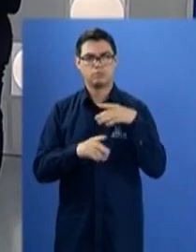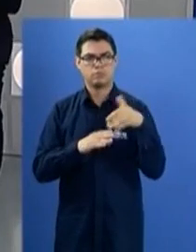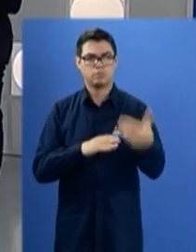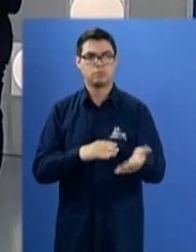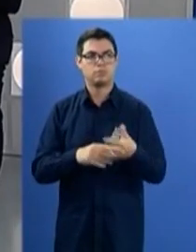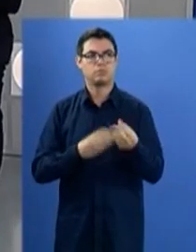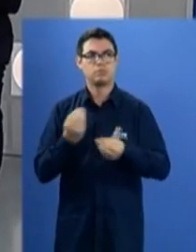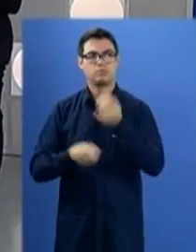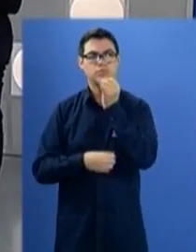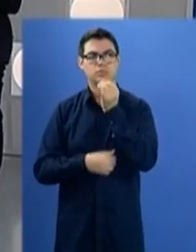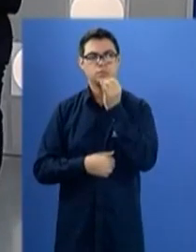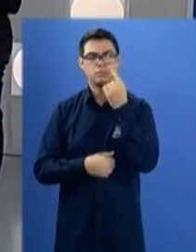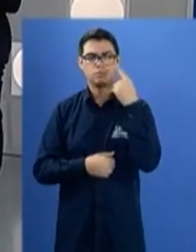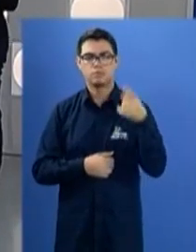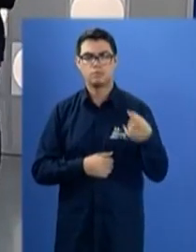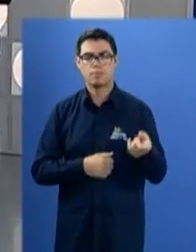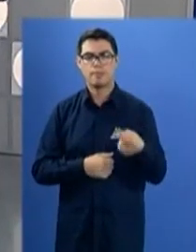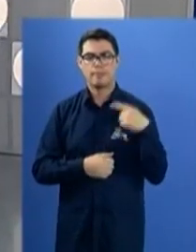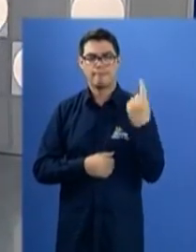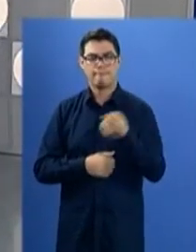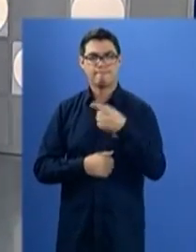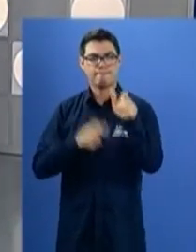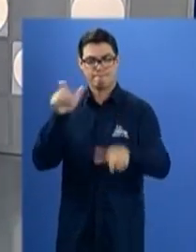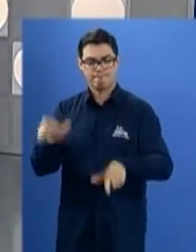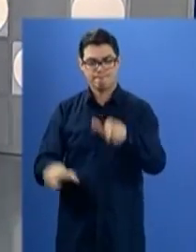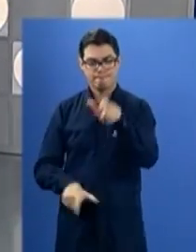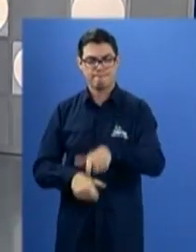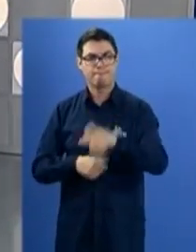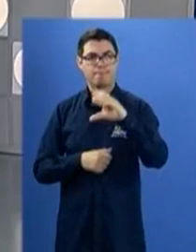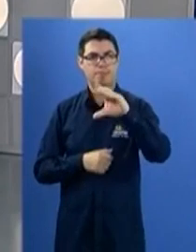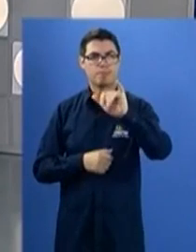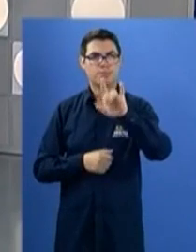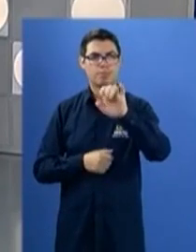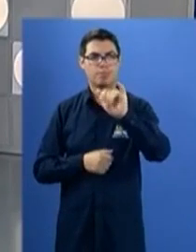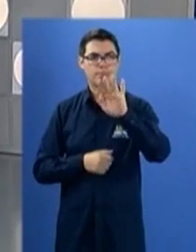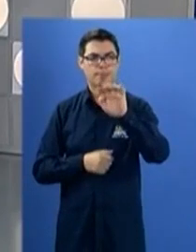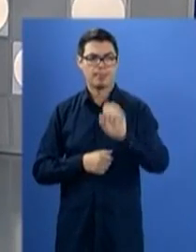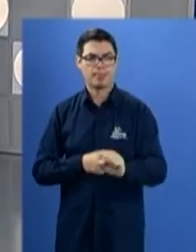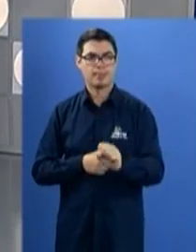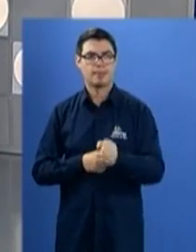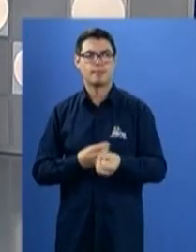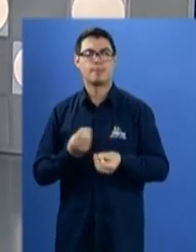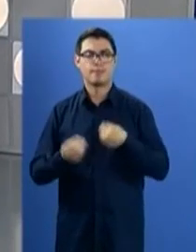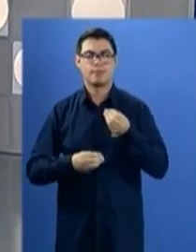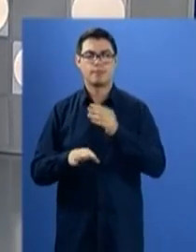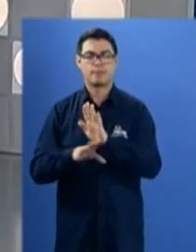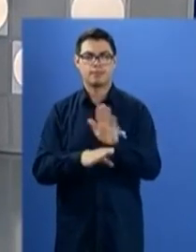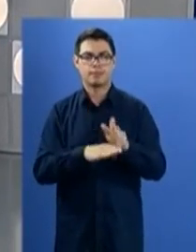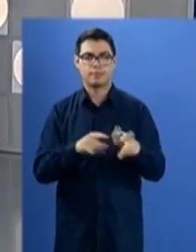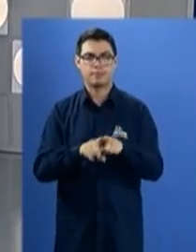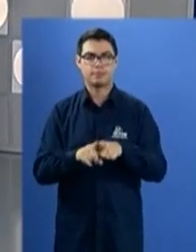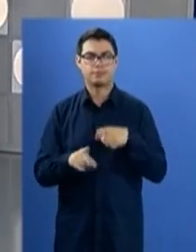por exemplo, os nossos clientes, né? O cliente do ambiente